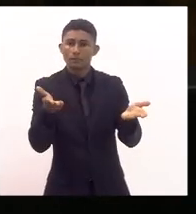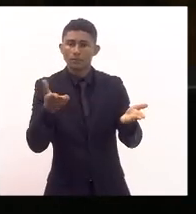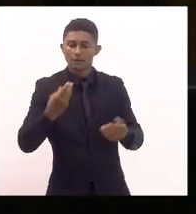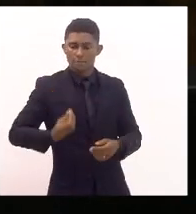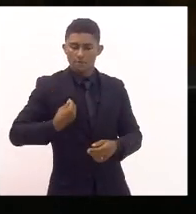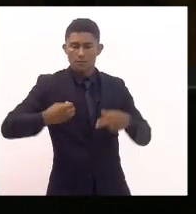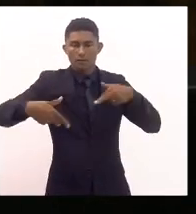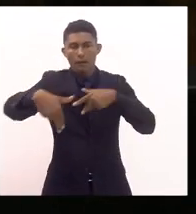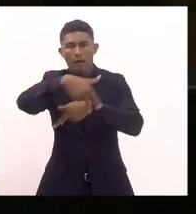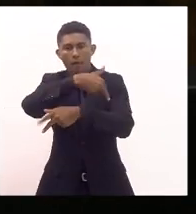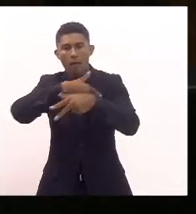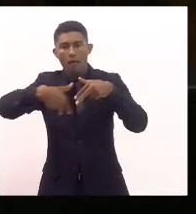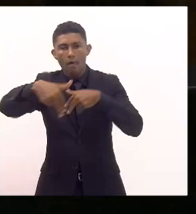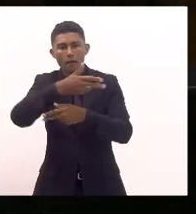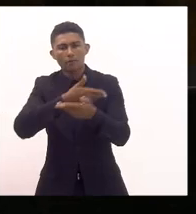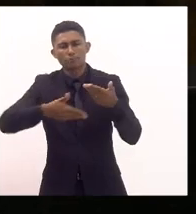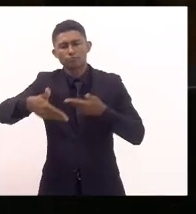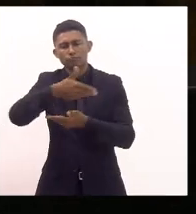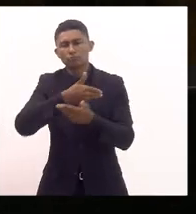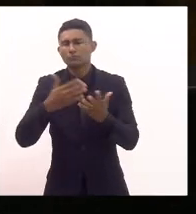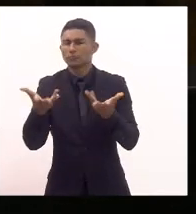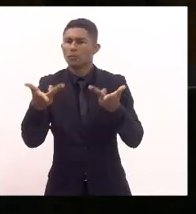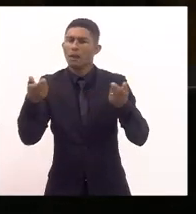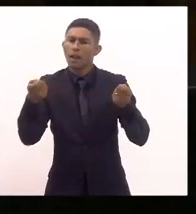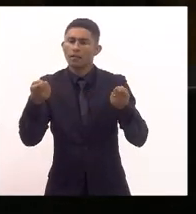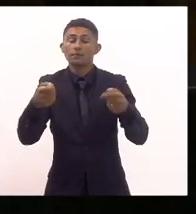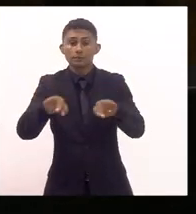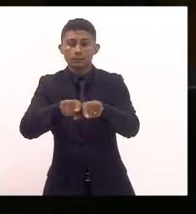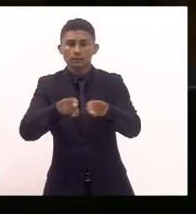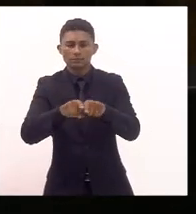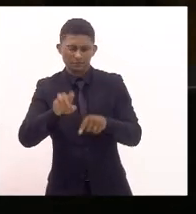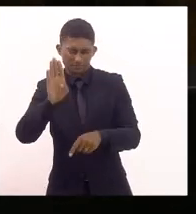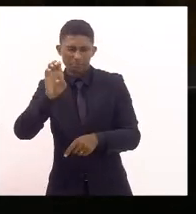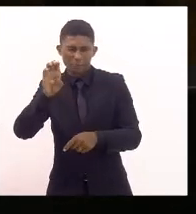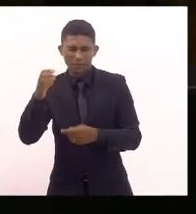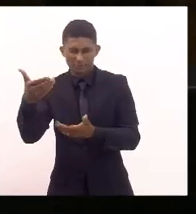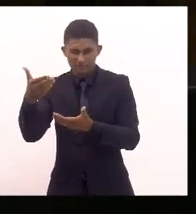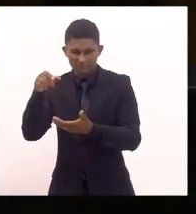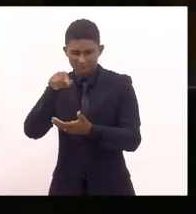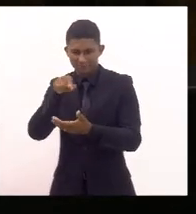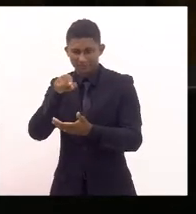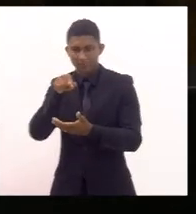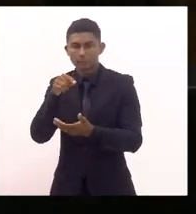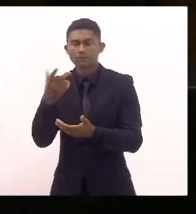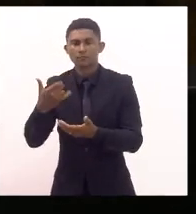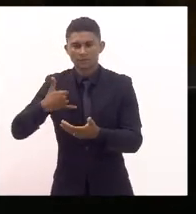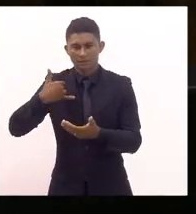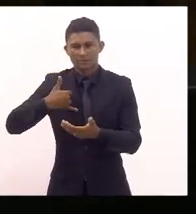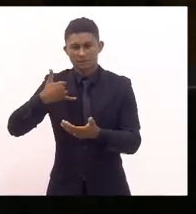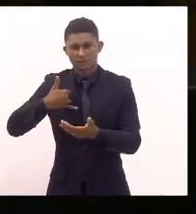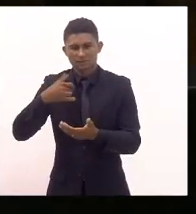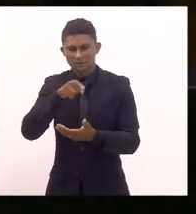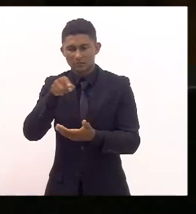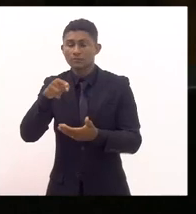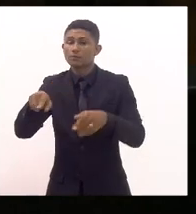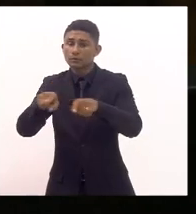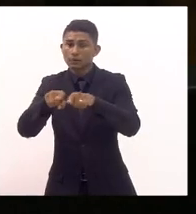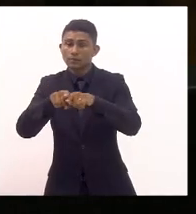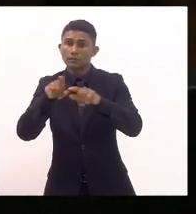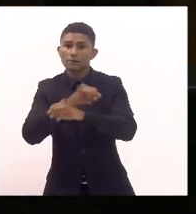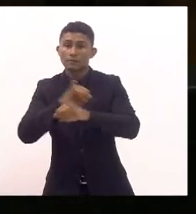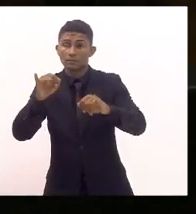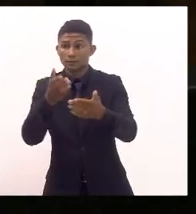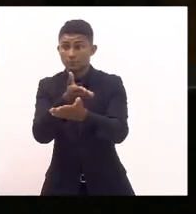convivência Ah e falando aqui de primeira infância também não é mandar aqui um recado aos